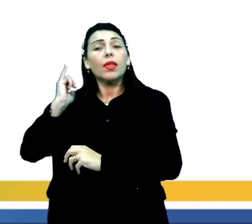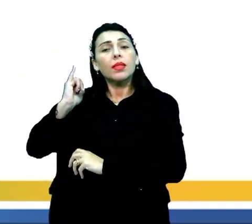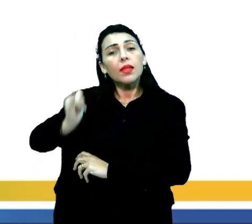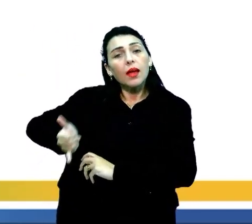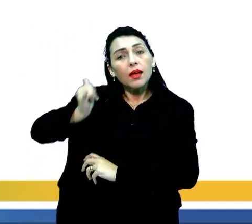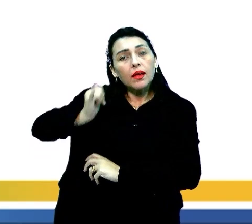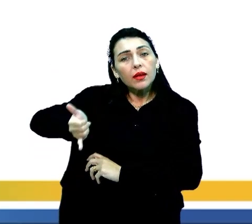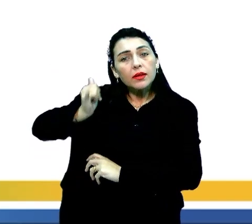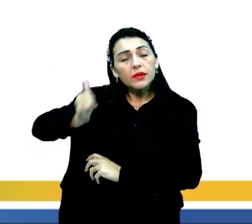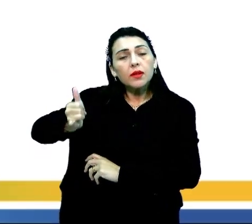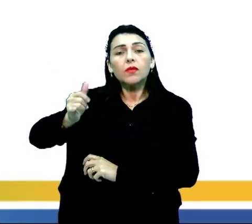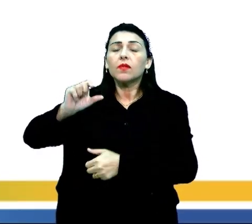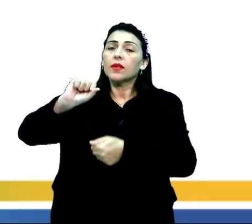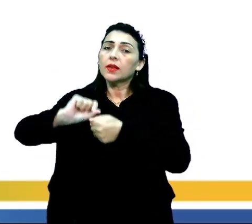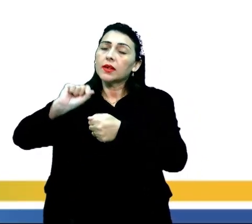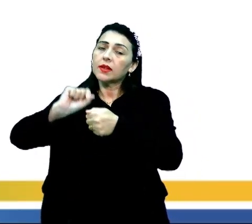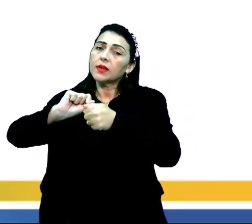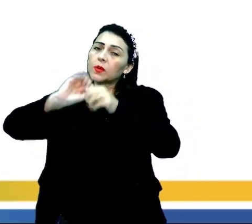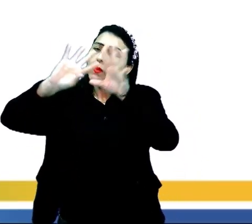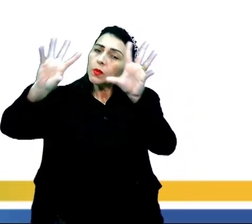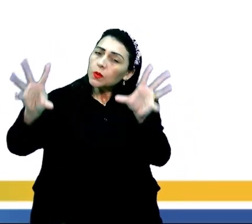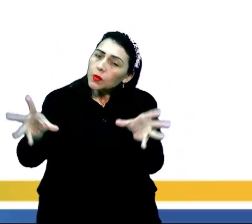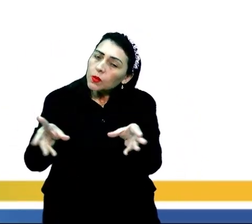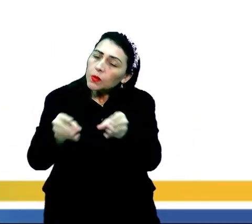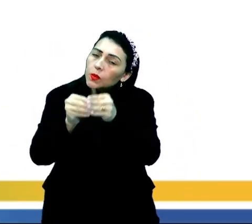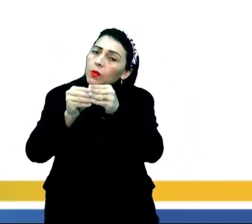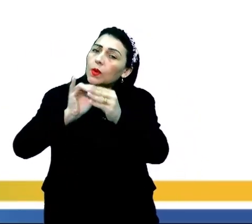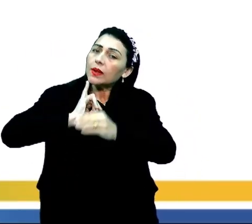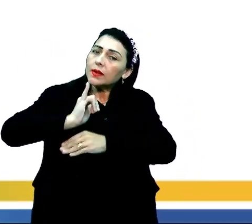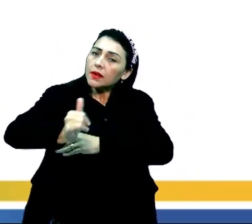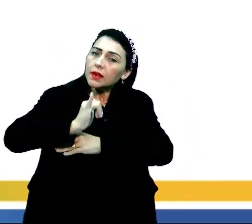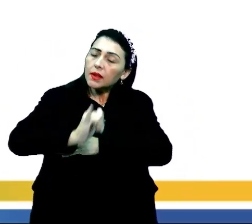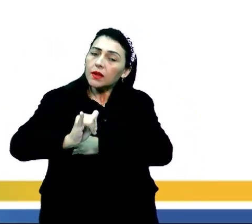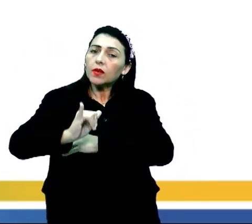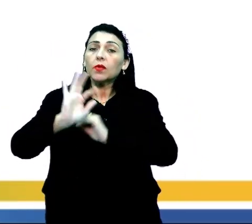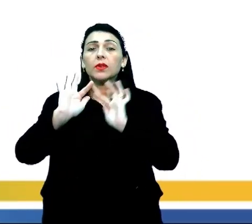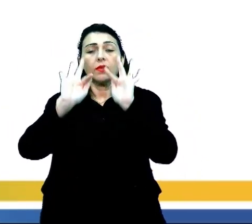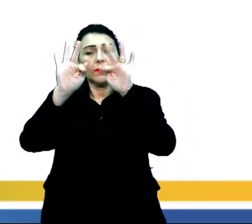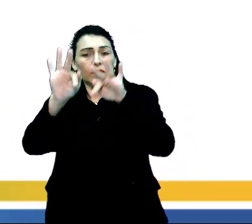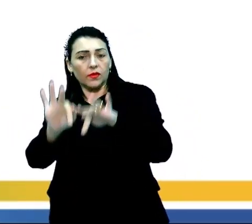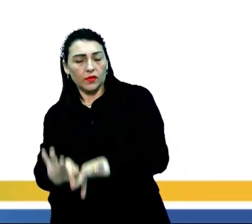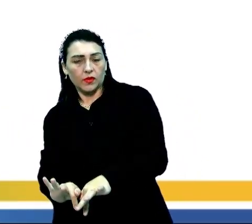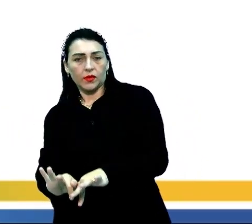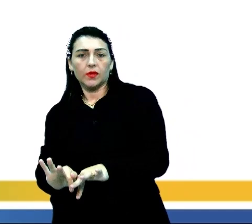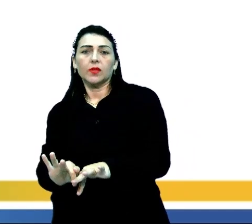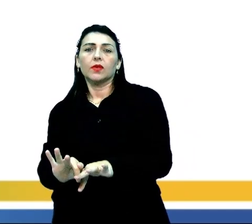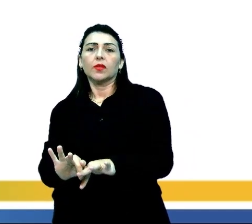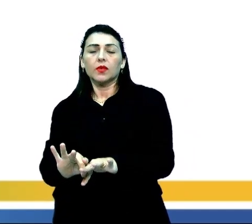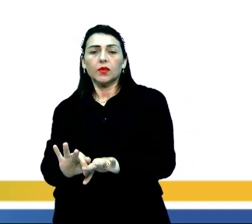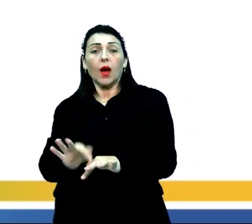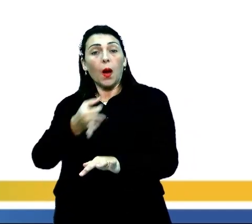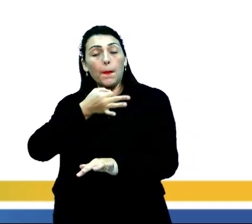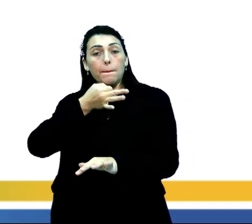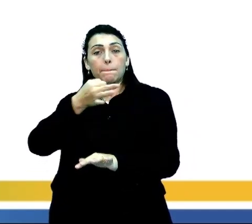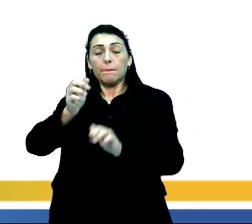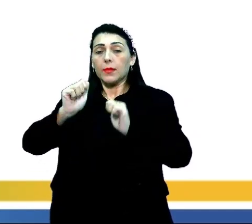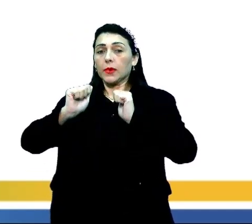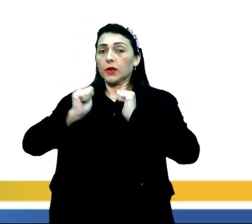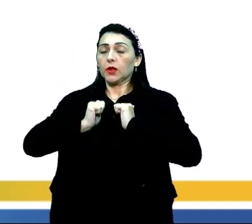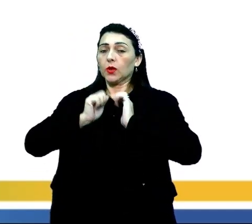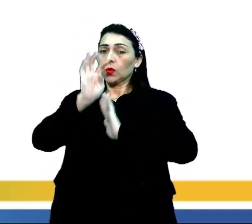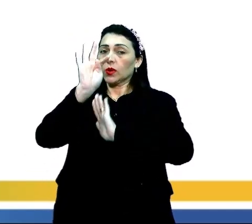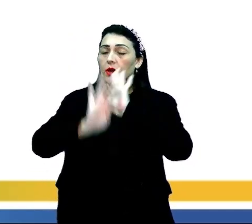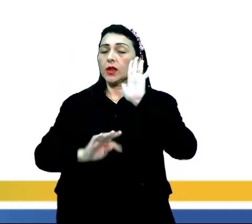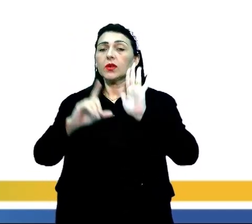narração, ou você pode fazer uma citação. E então você finaliza com um posicionamento, né? Que o texto